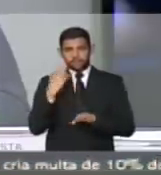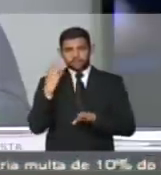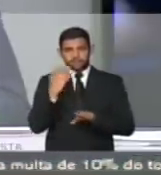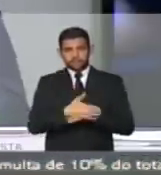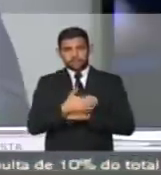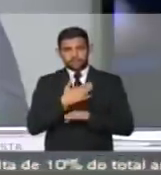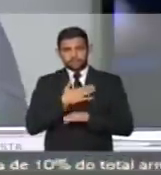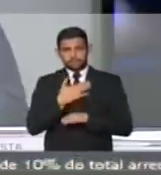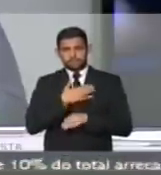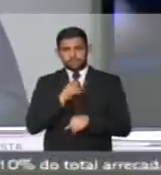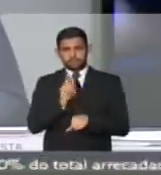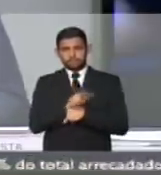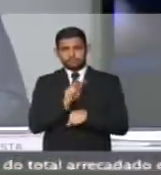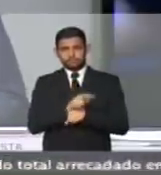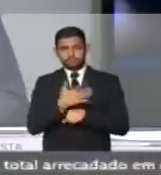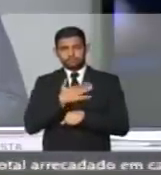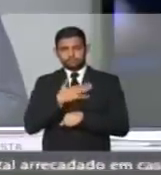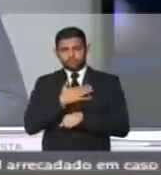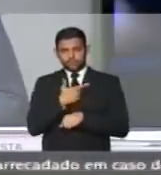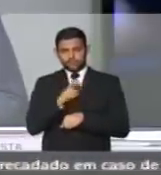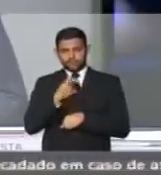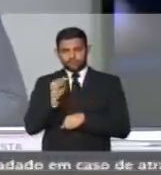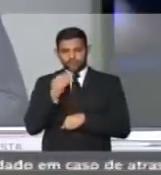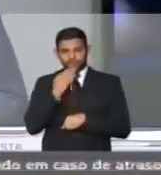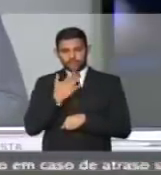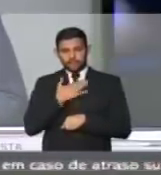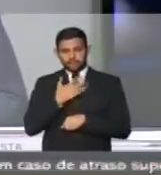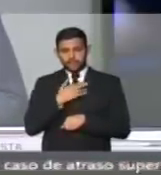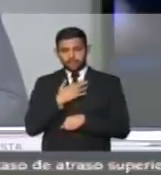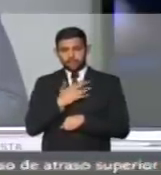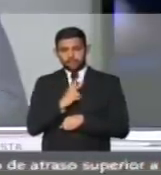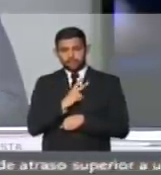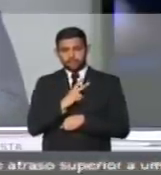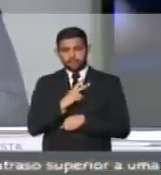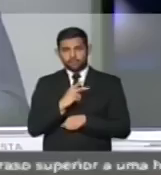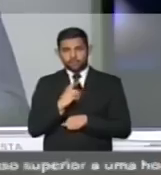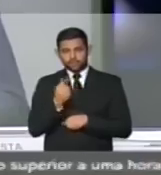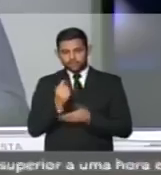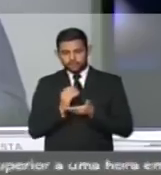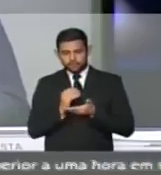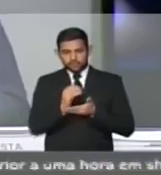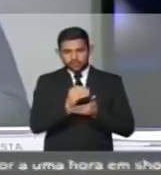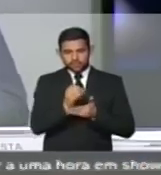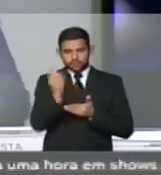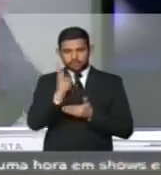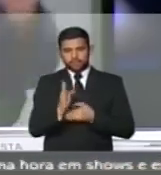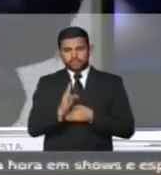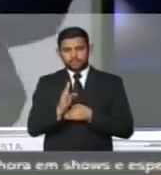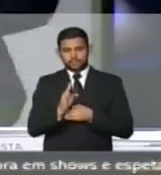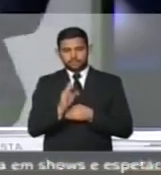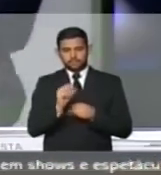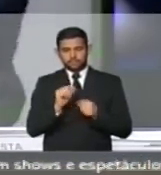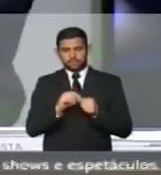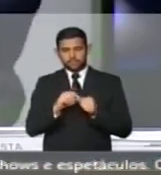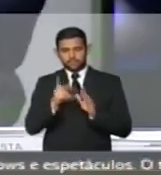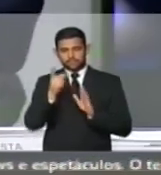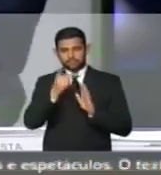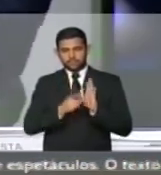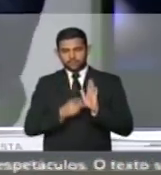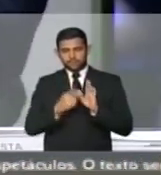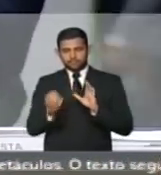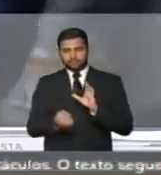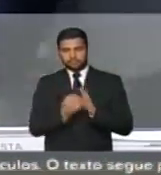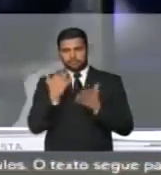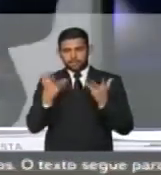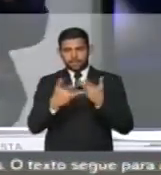diretamente sobre o meu controle. Está certo? Esse dinheiro foi investido no Brasil, criou esses projetos